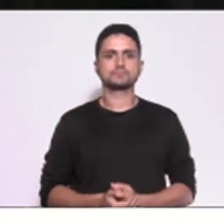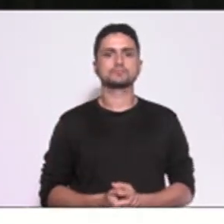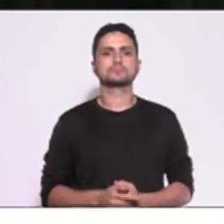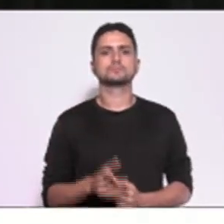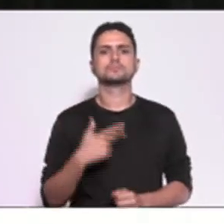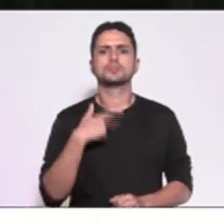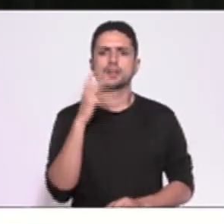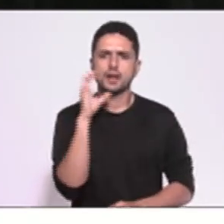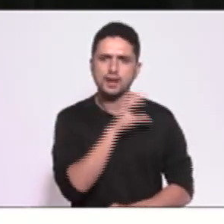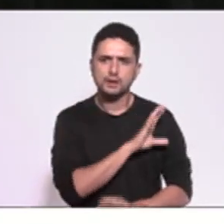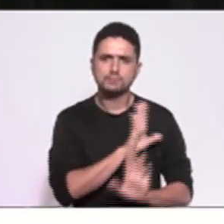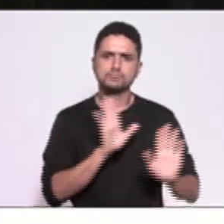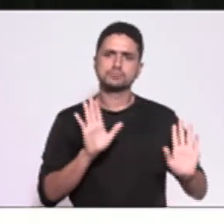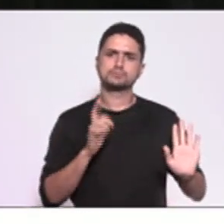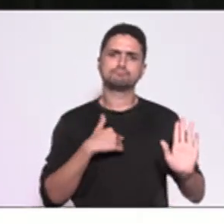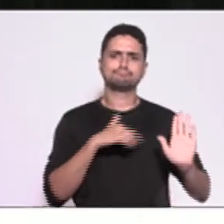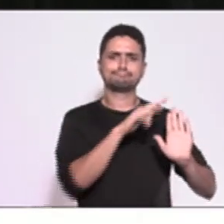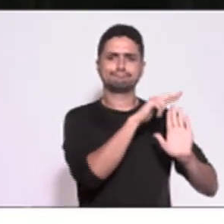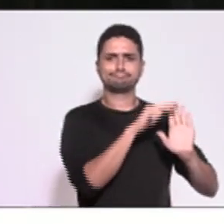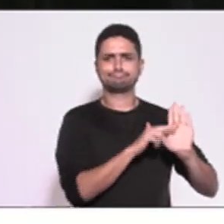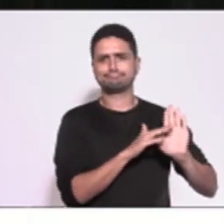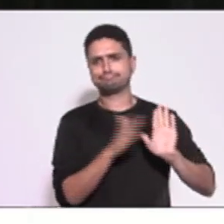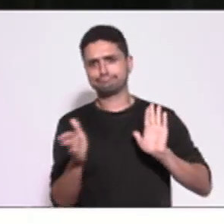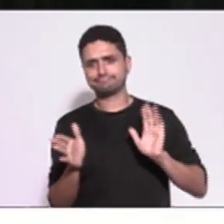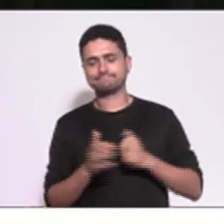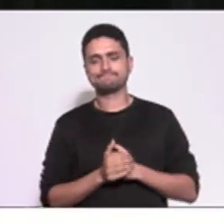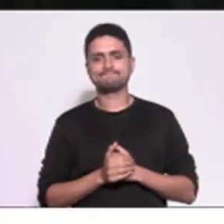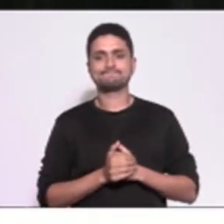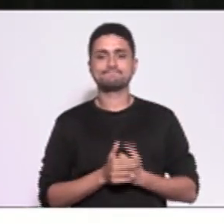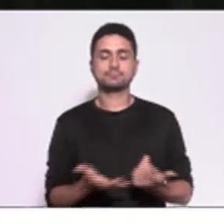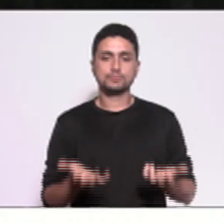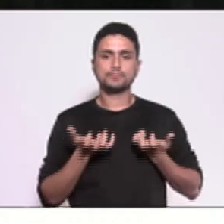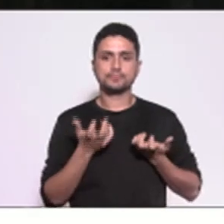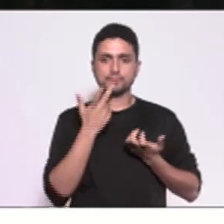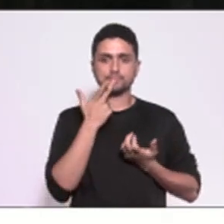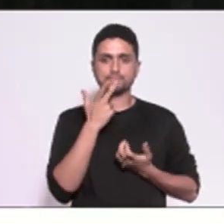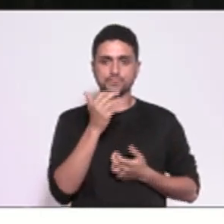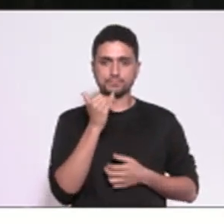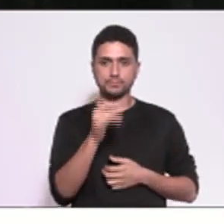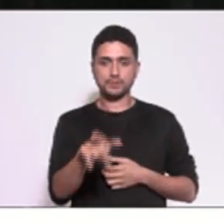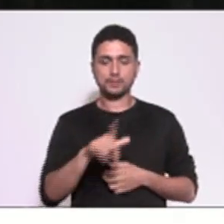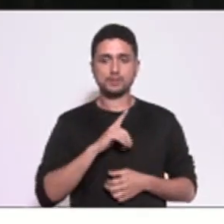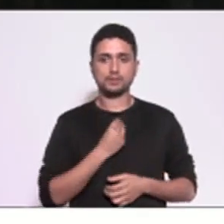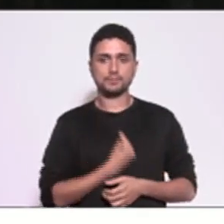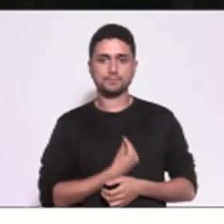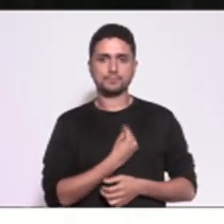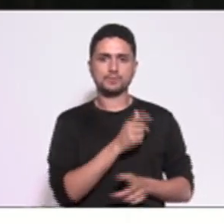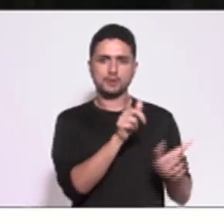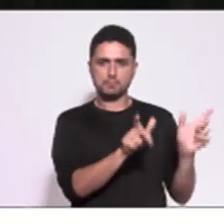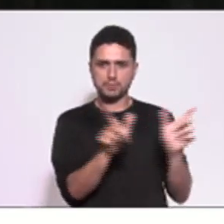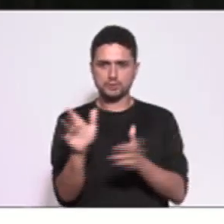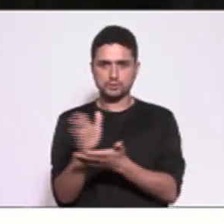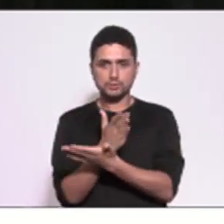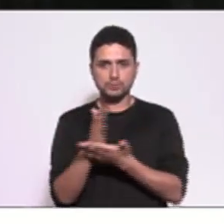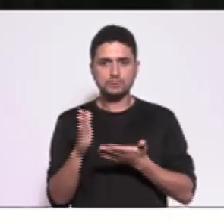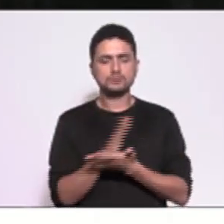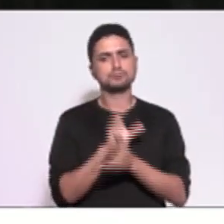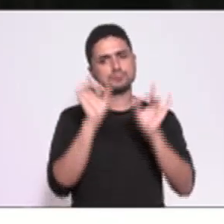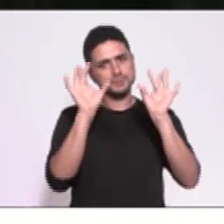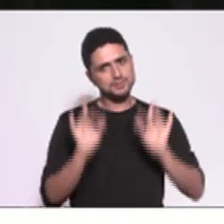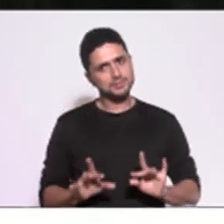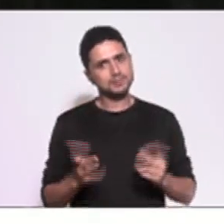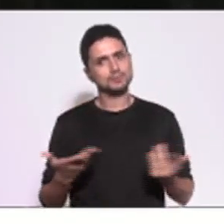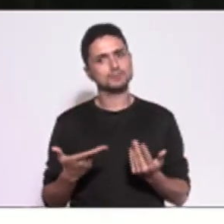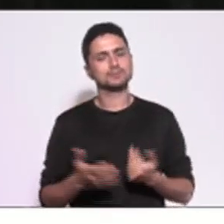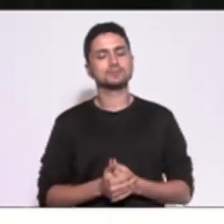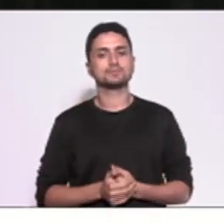quebrar um pouco do protocolo e registrar a presença de umas pessoas muito especiais